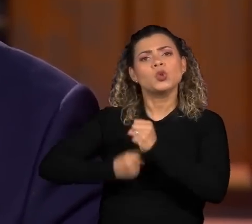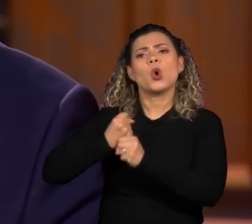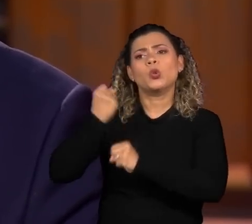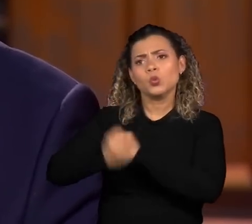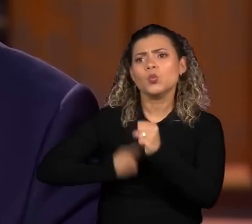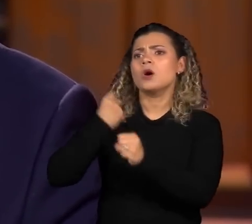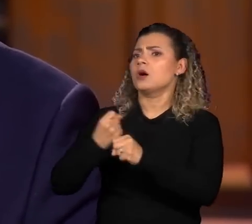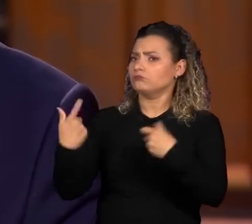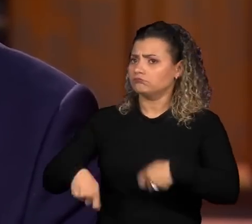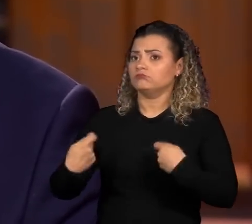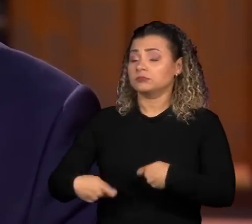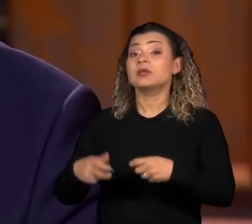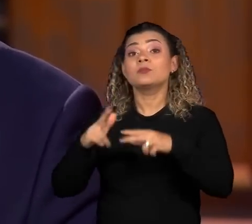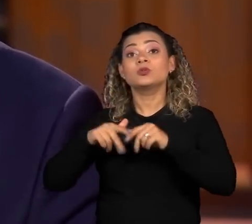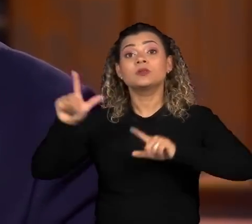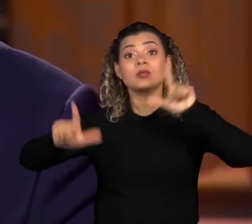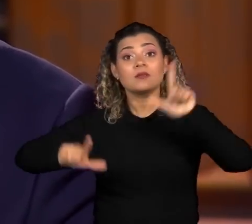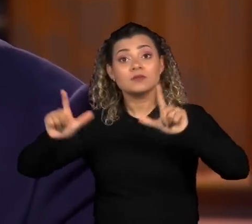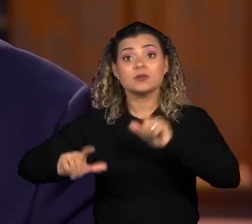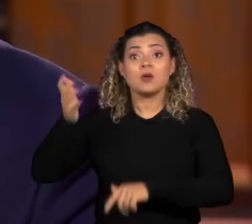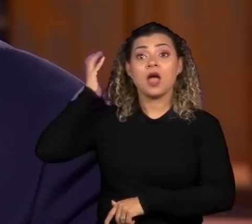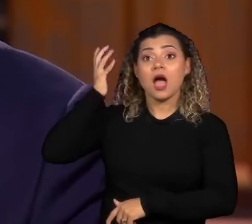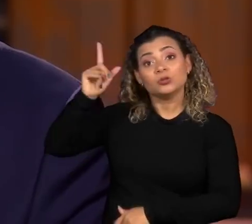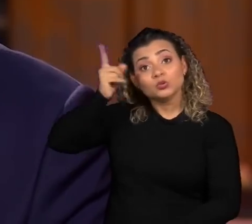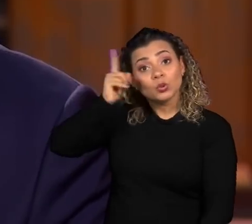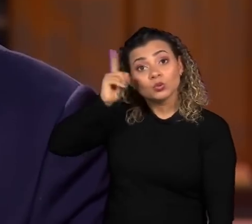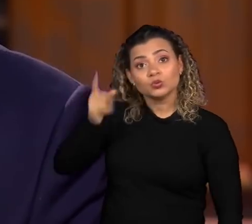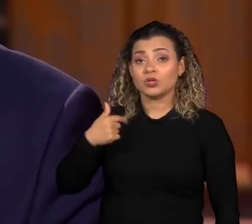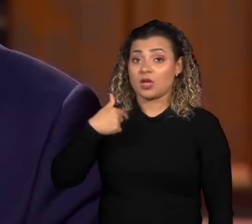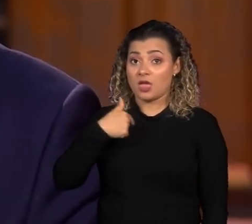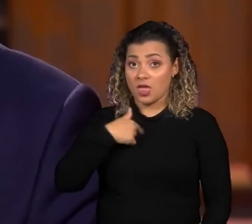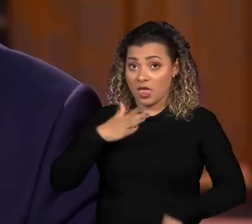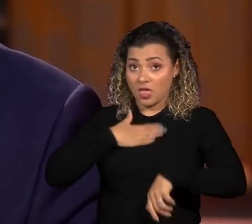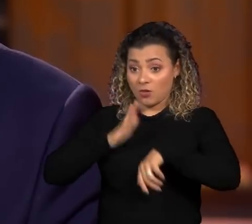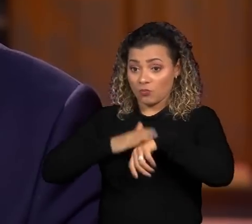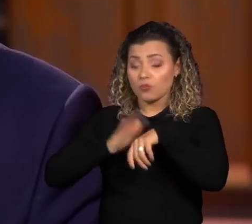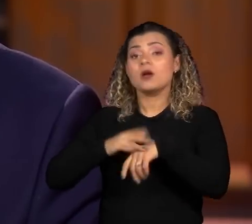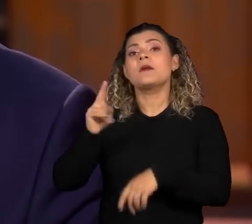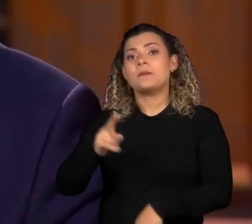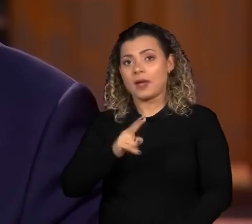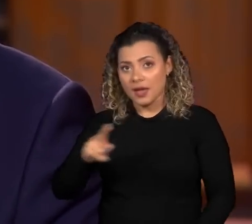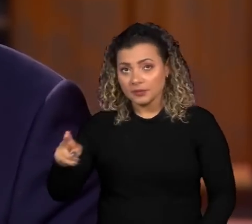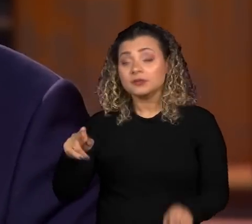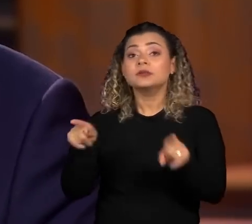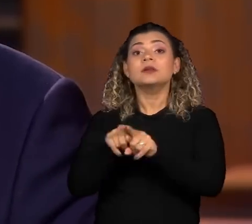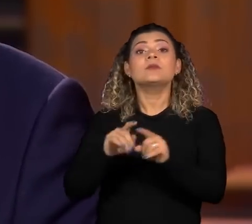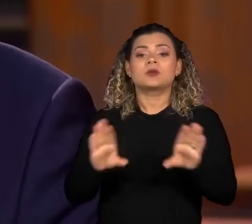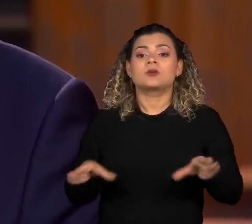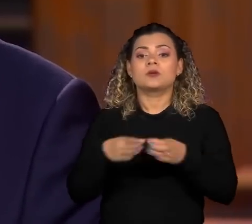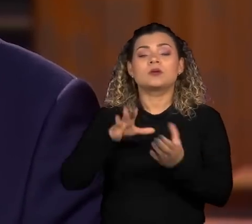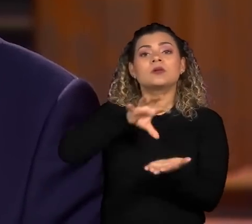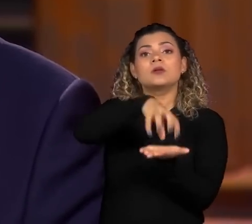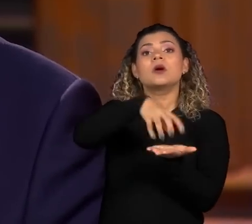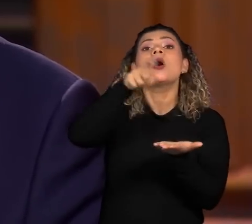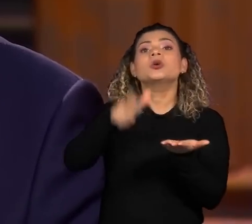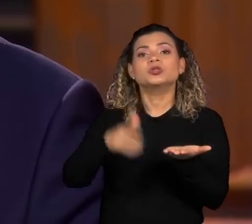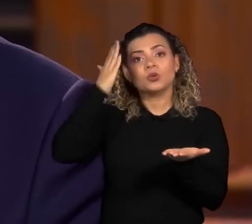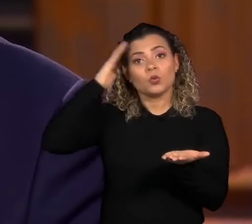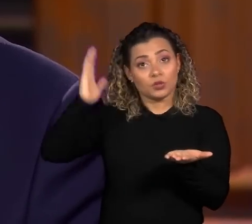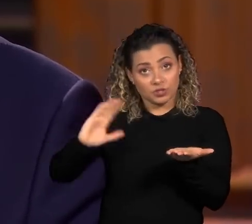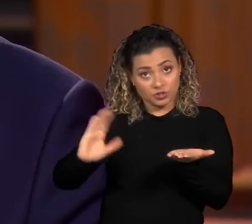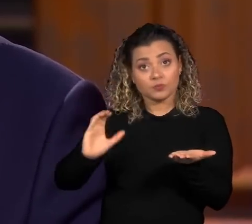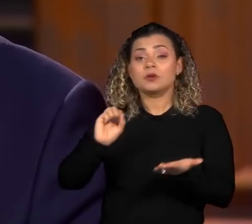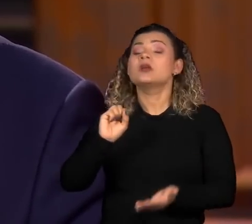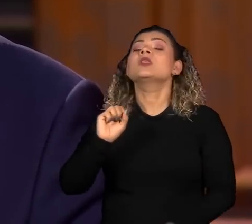de rádio e TV diários, eu sou pároco e reitor de um santuário em Curitiba, Nossa